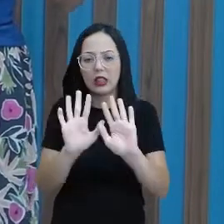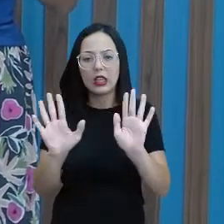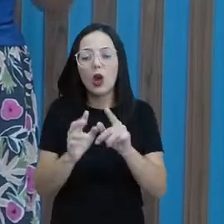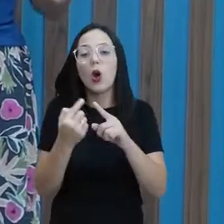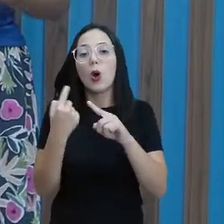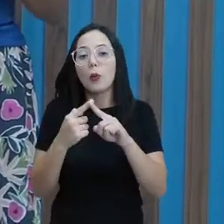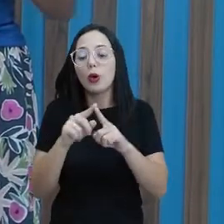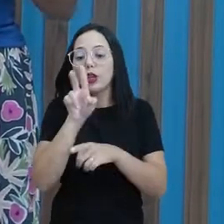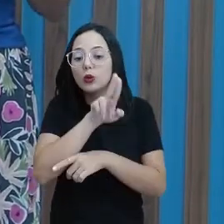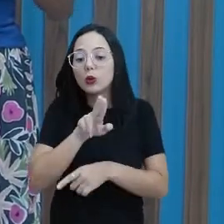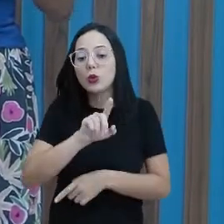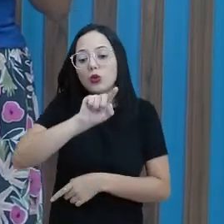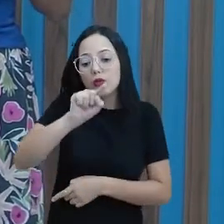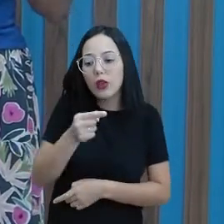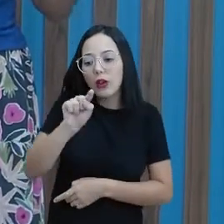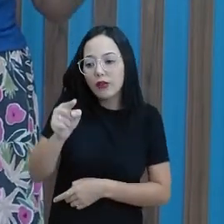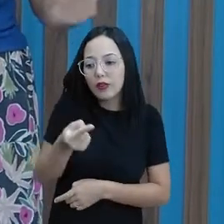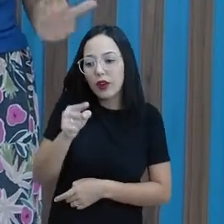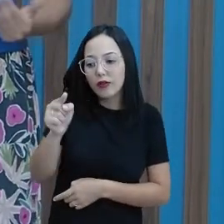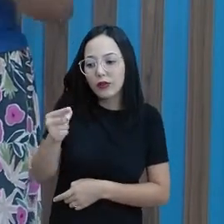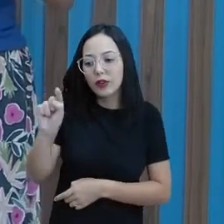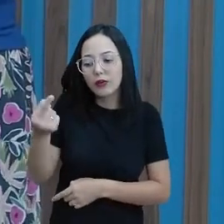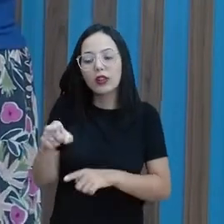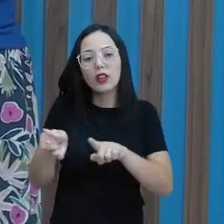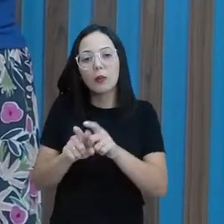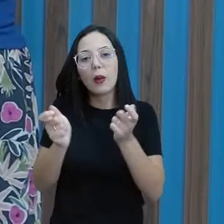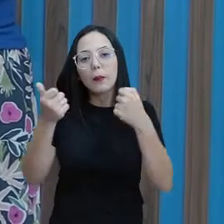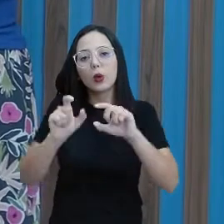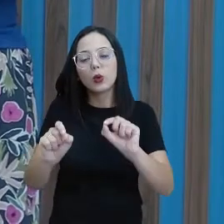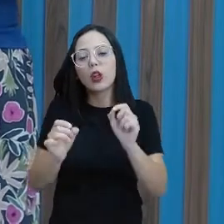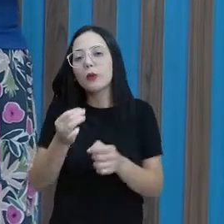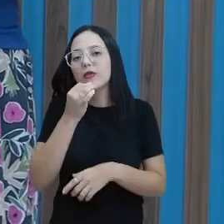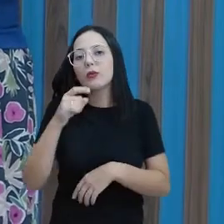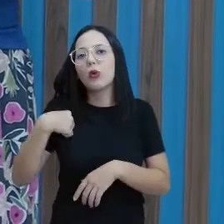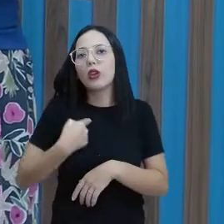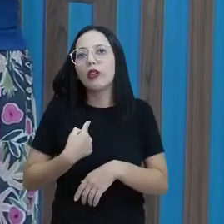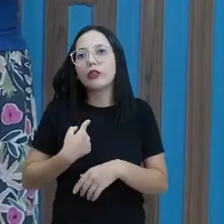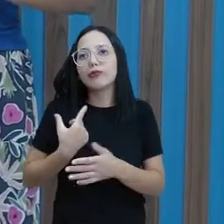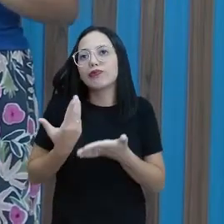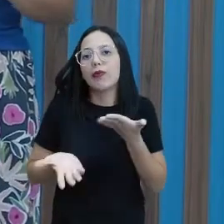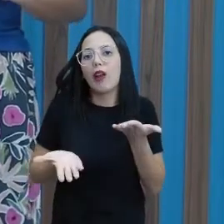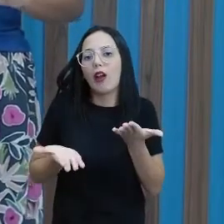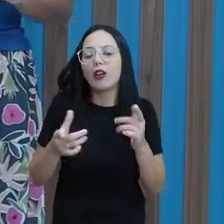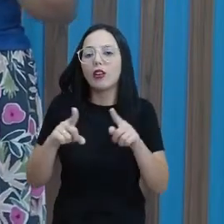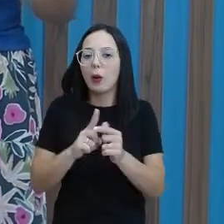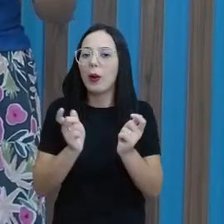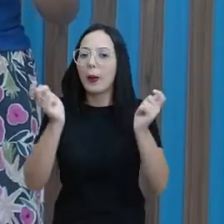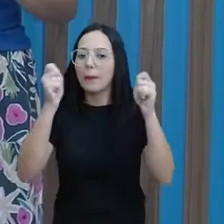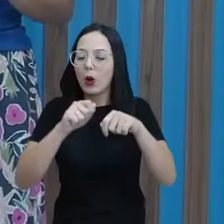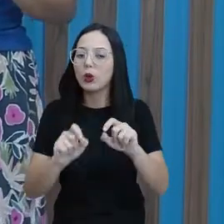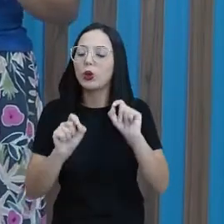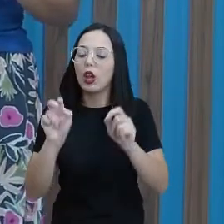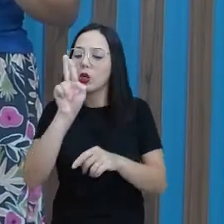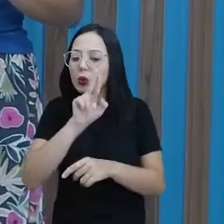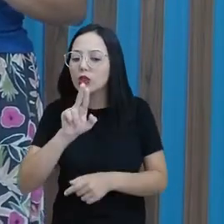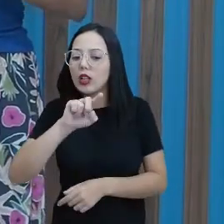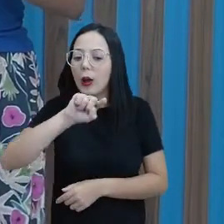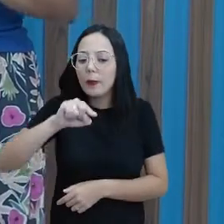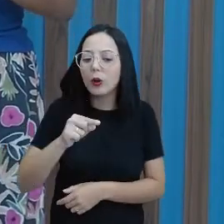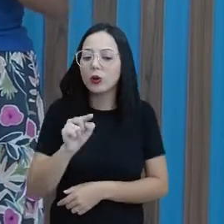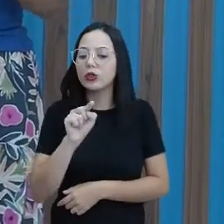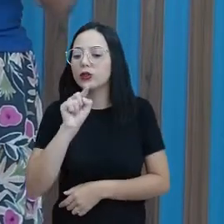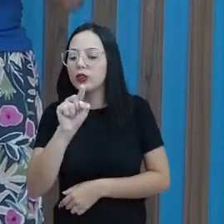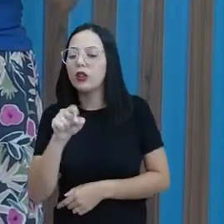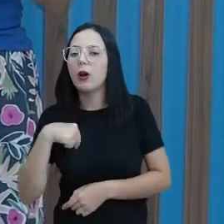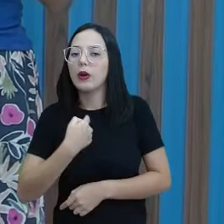esse uso excessivo da vírgula pode fazer com que a gente se perca. E a gente pode botar um ponto e vírgula